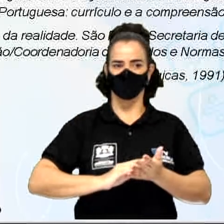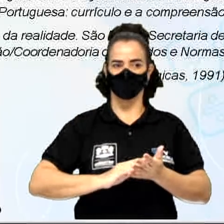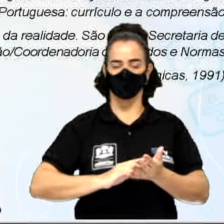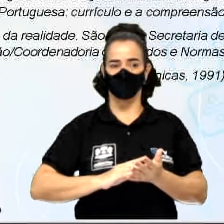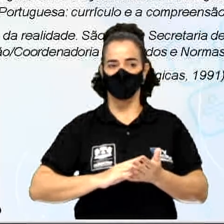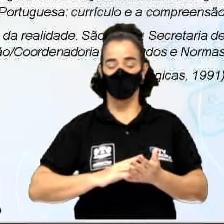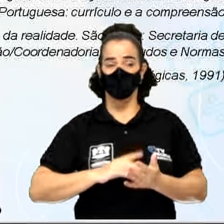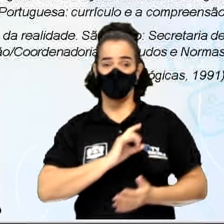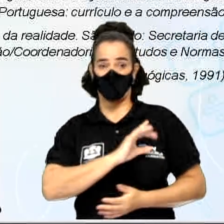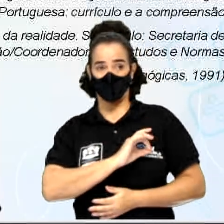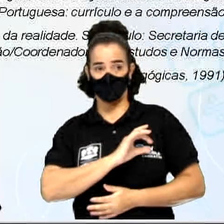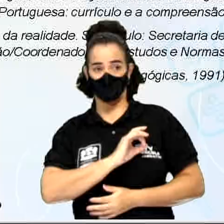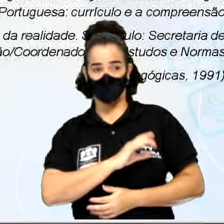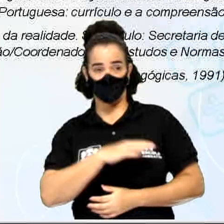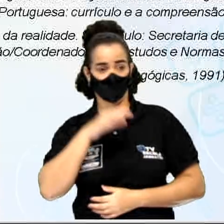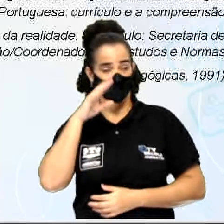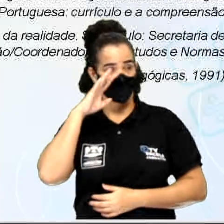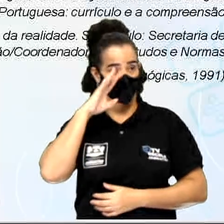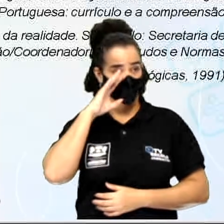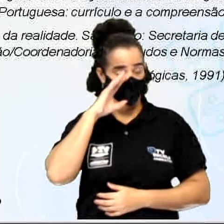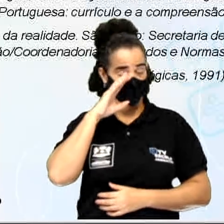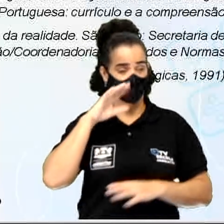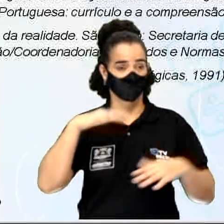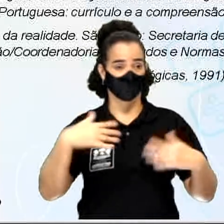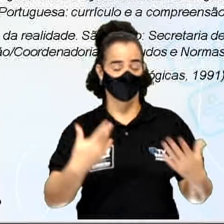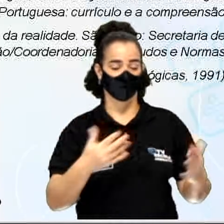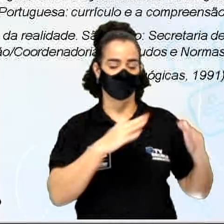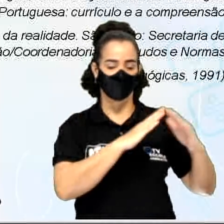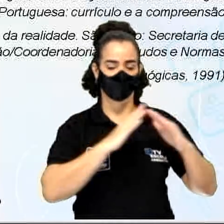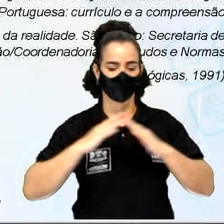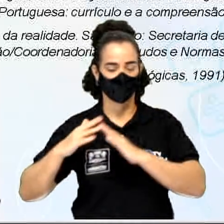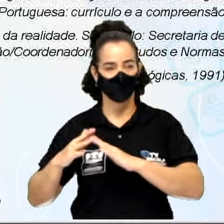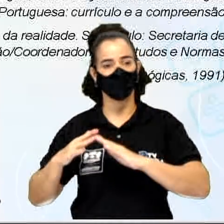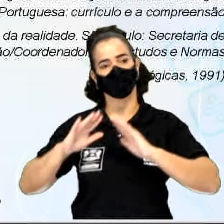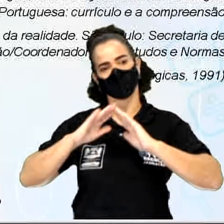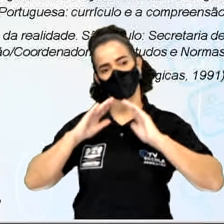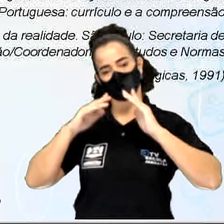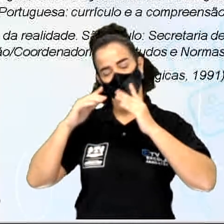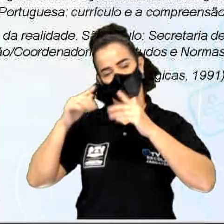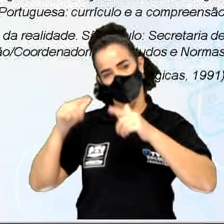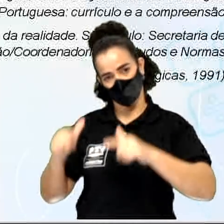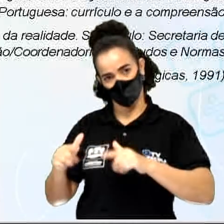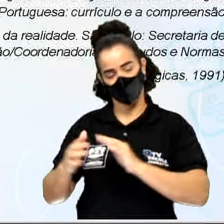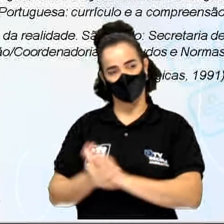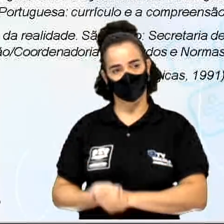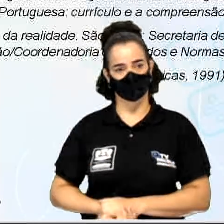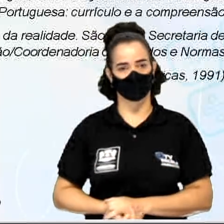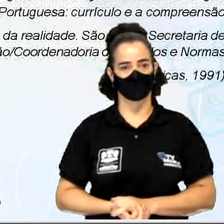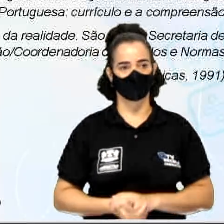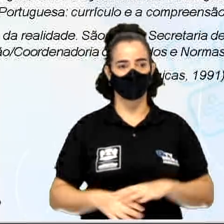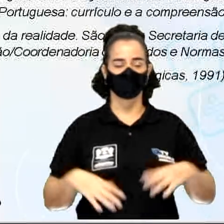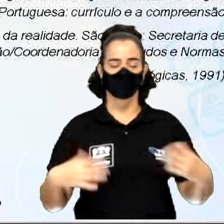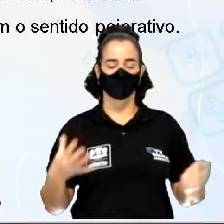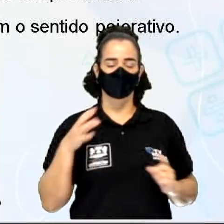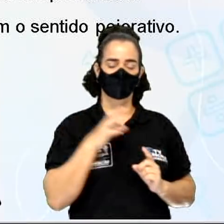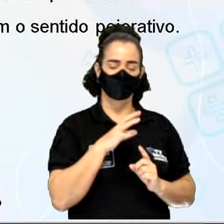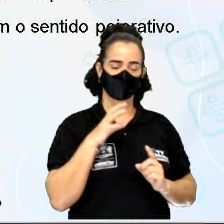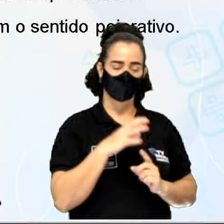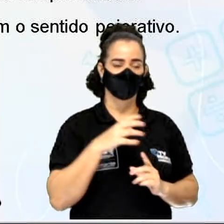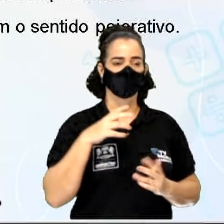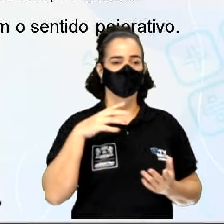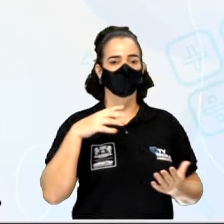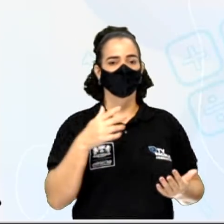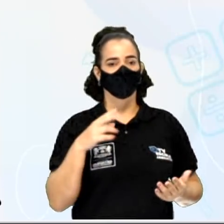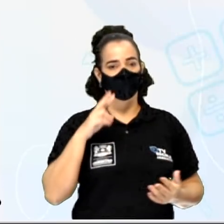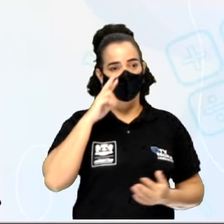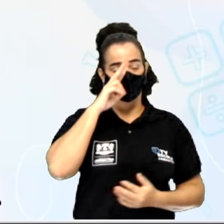morava. Então nós temos aí já algumas características da Ana Dragão. Mito de força e persistência e um terror admirado. É